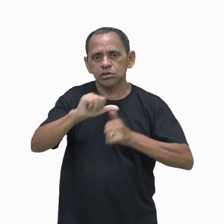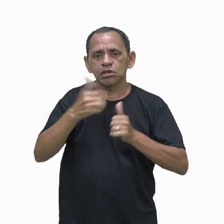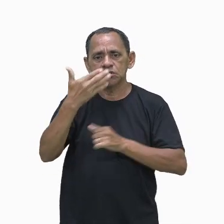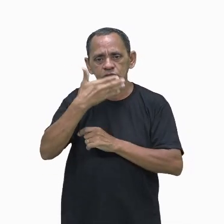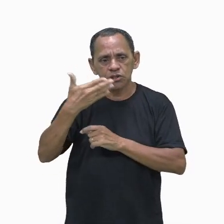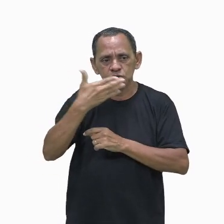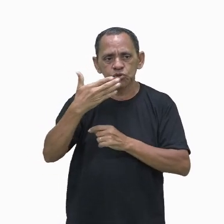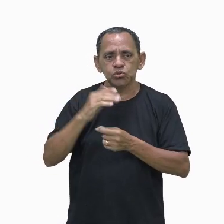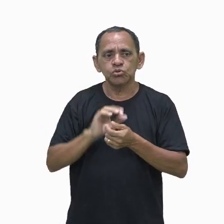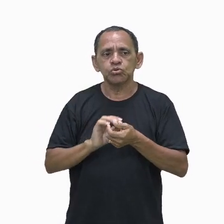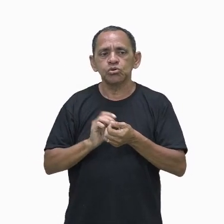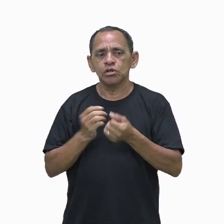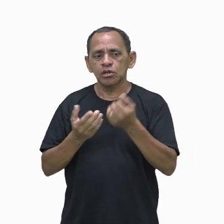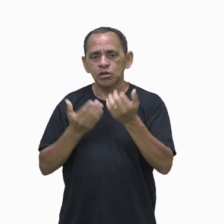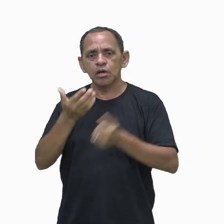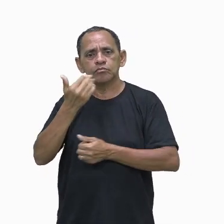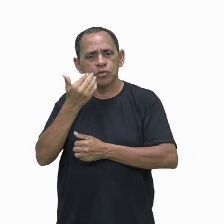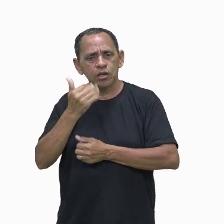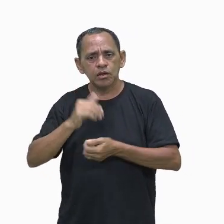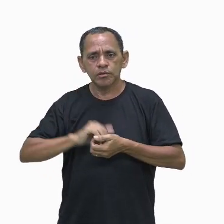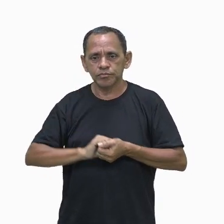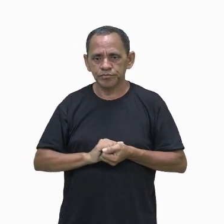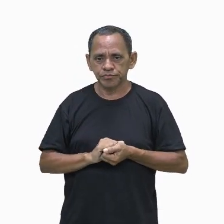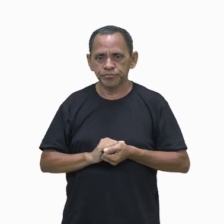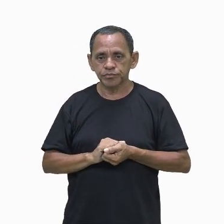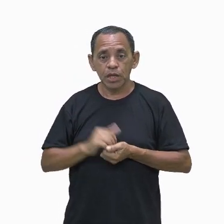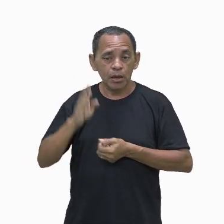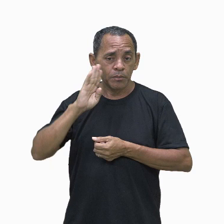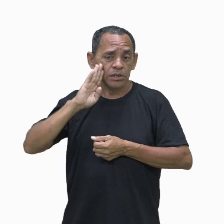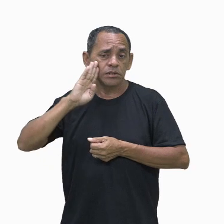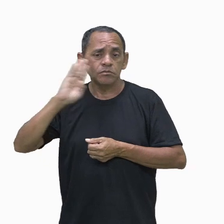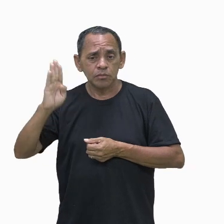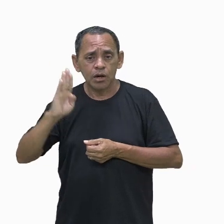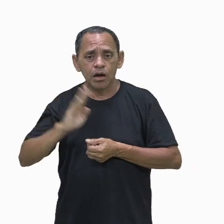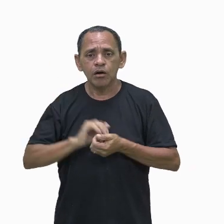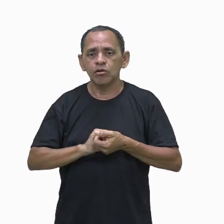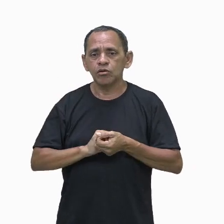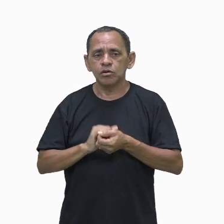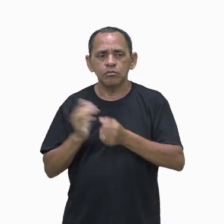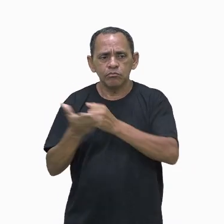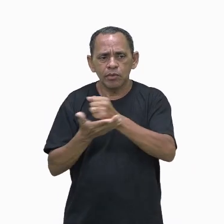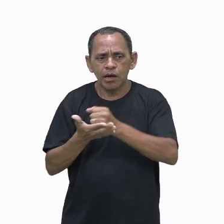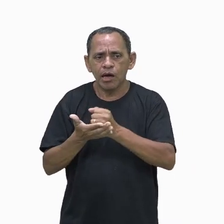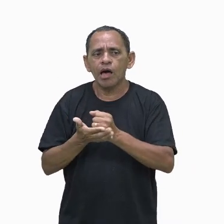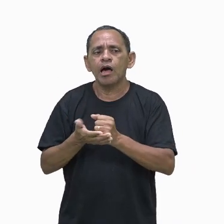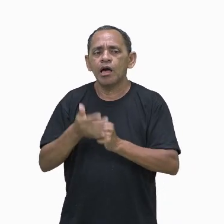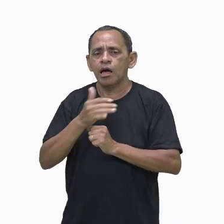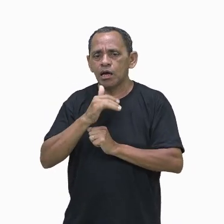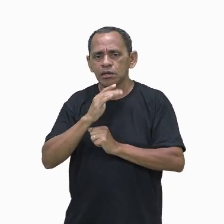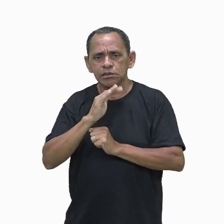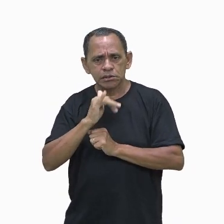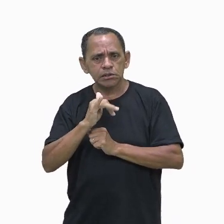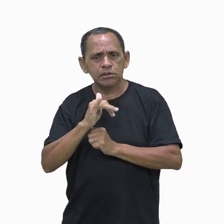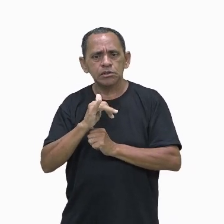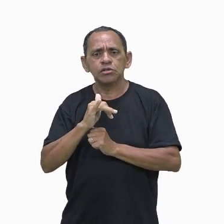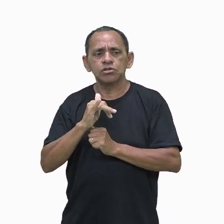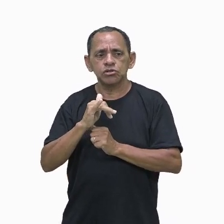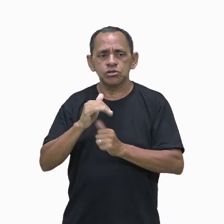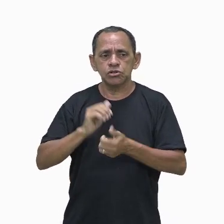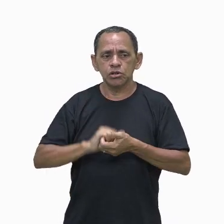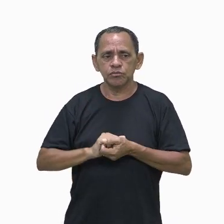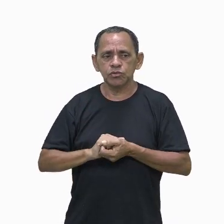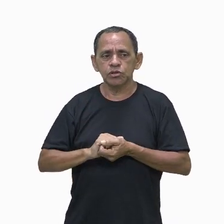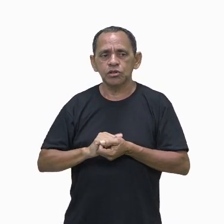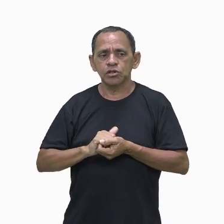glicose. A principal fonte de energia dos seres vivos, vale salientar, é a glicose, que é um